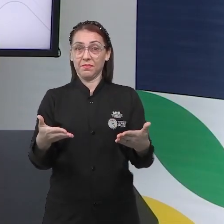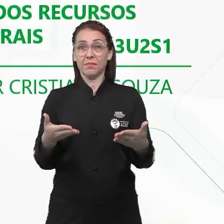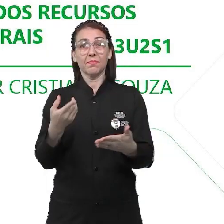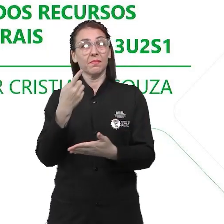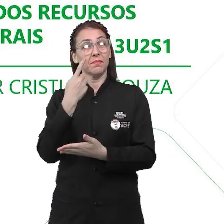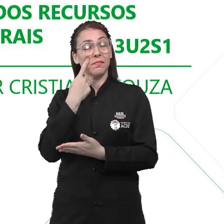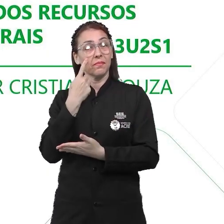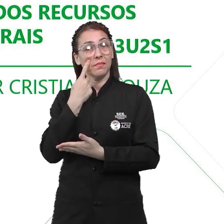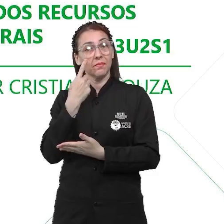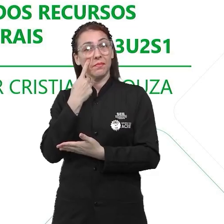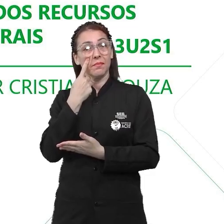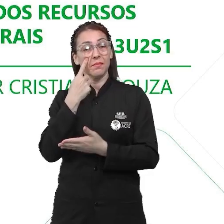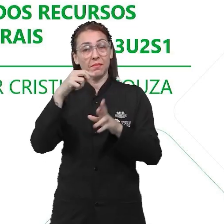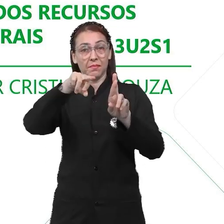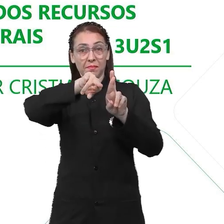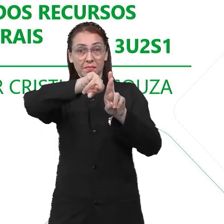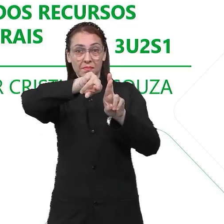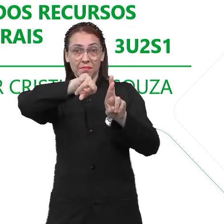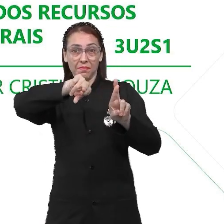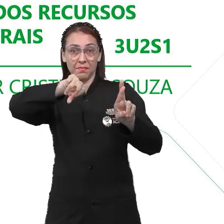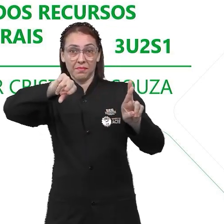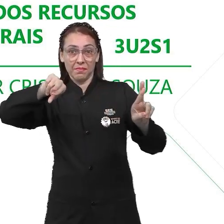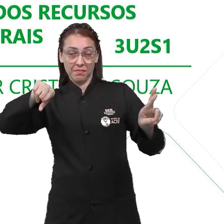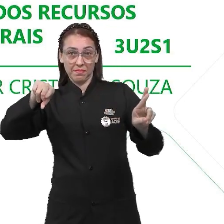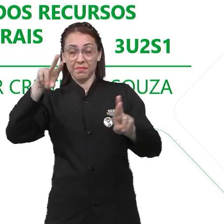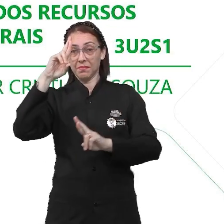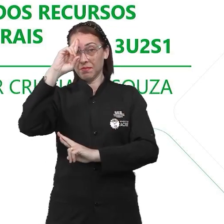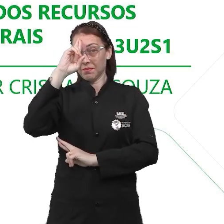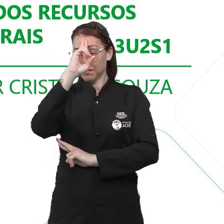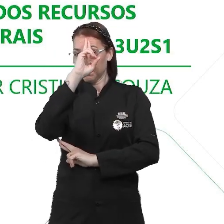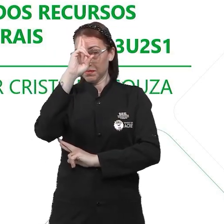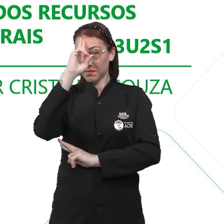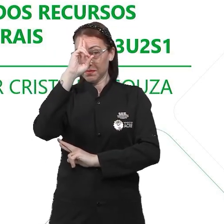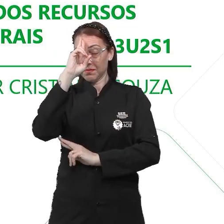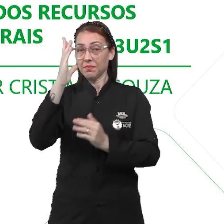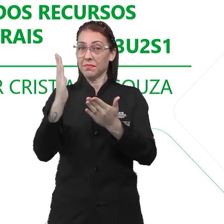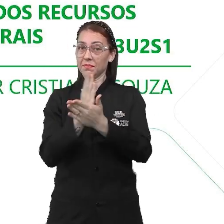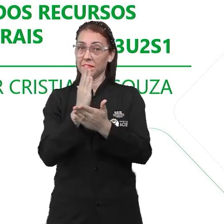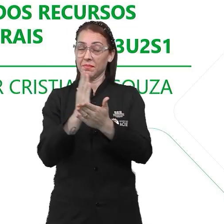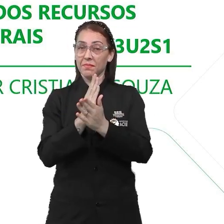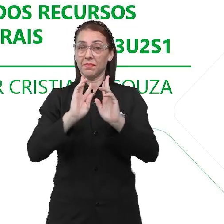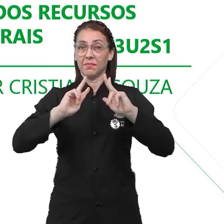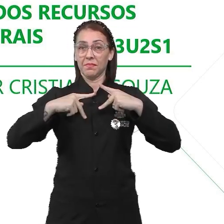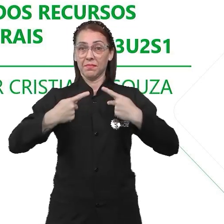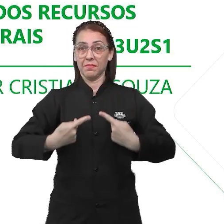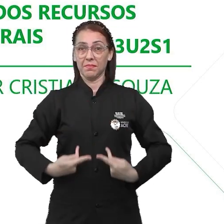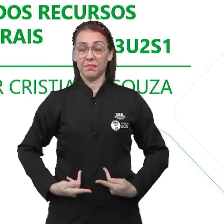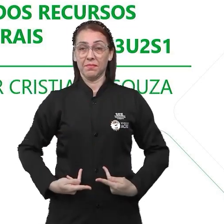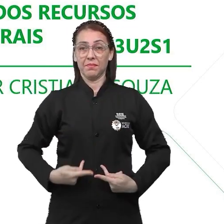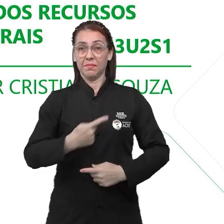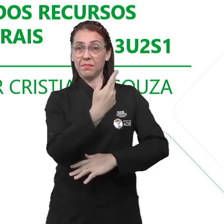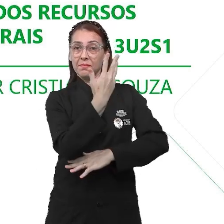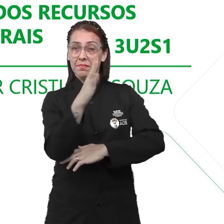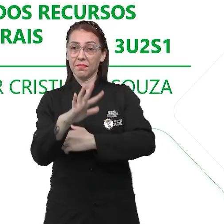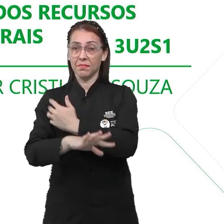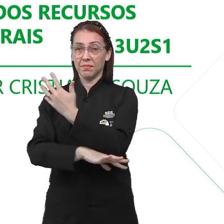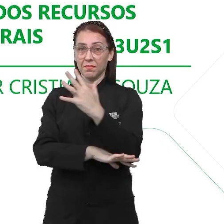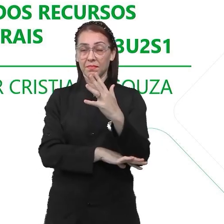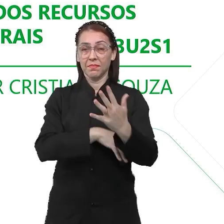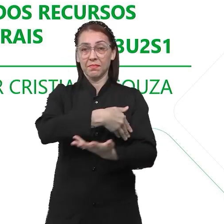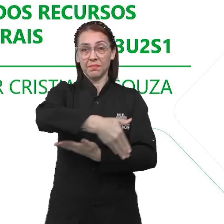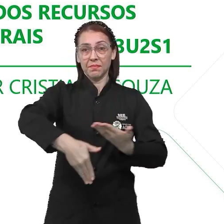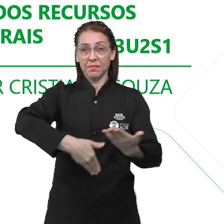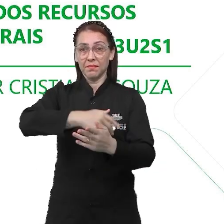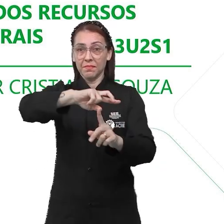ó. Rota de Aprofundamento em História, do caderno A Humanidade e a Natureza,